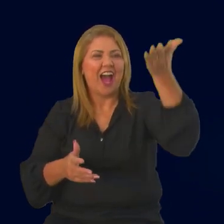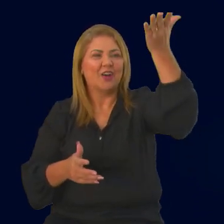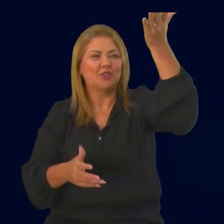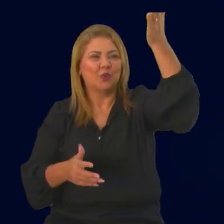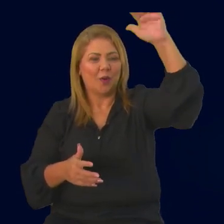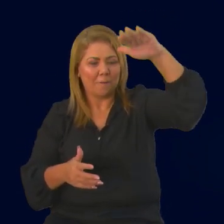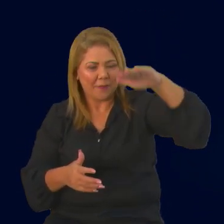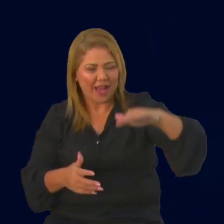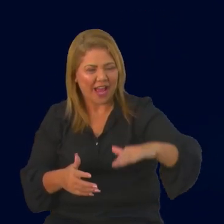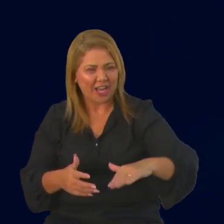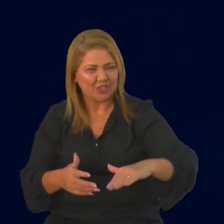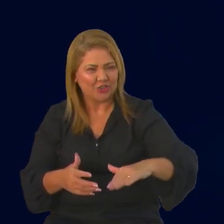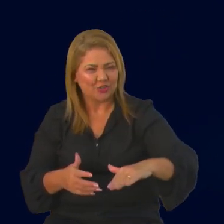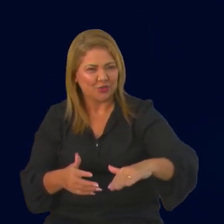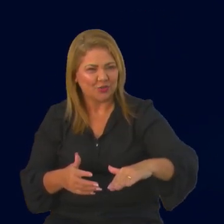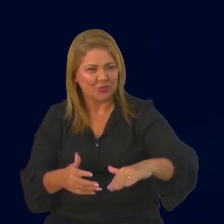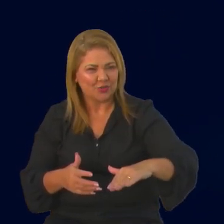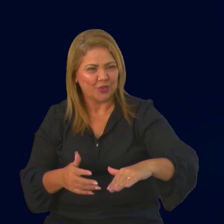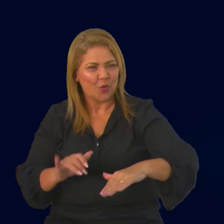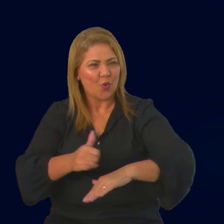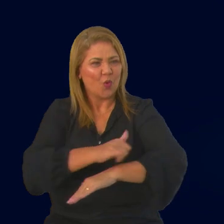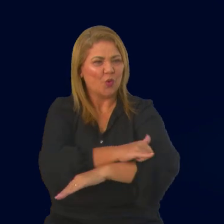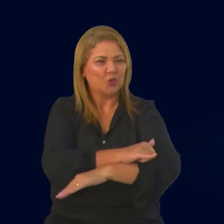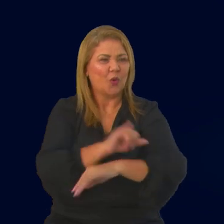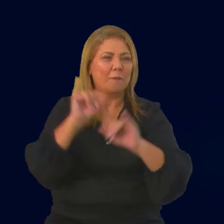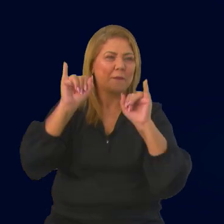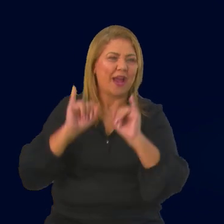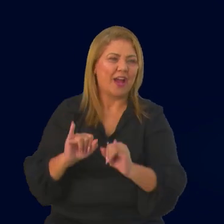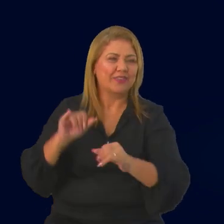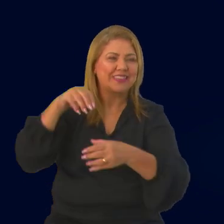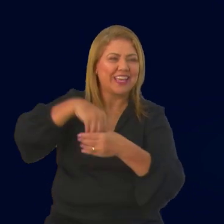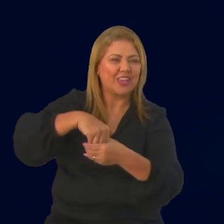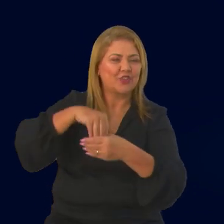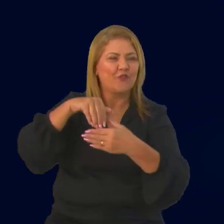Gordo? Dentro? Quanto que é